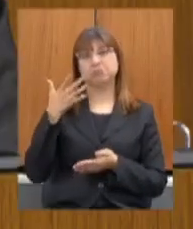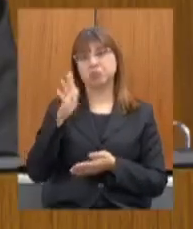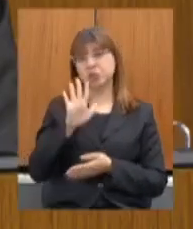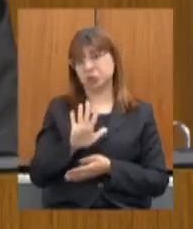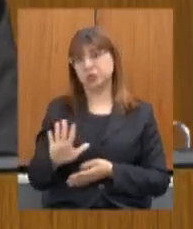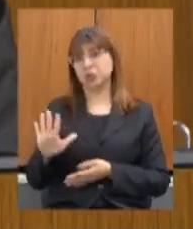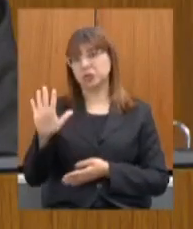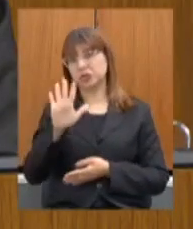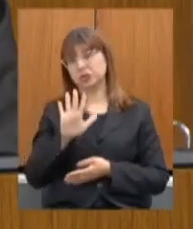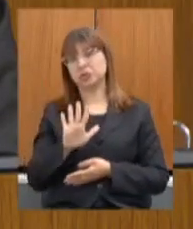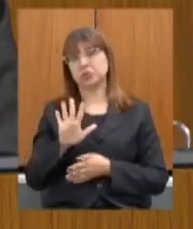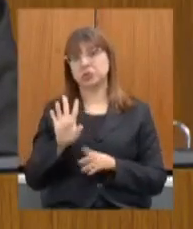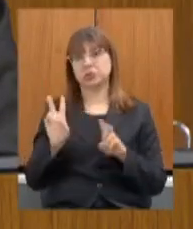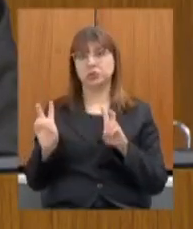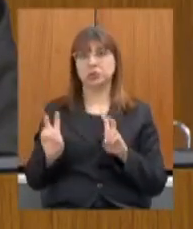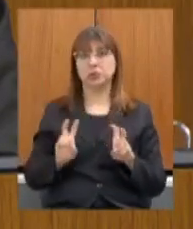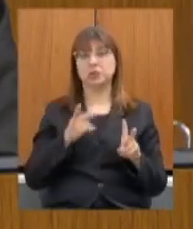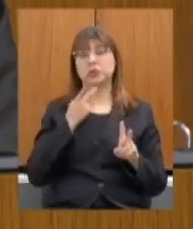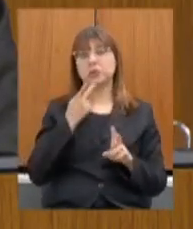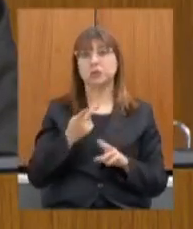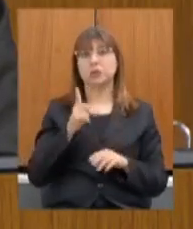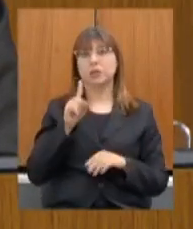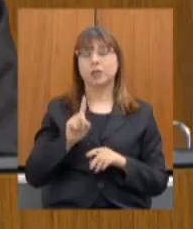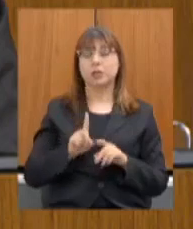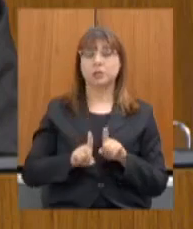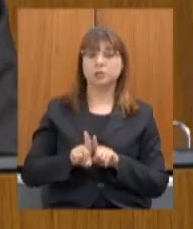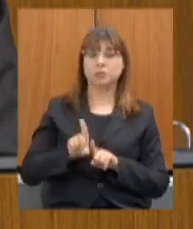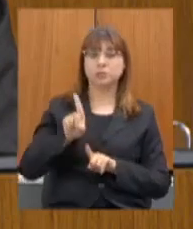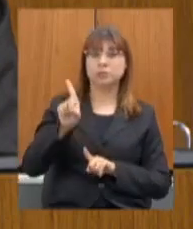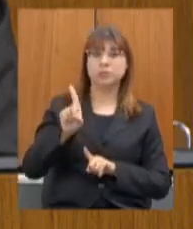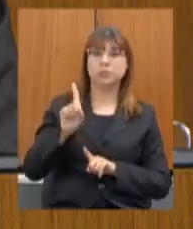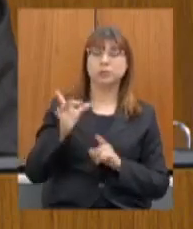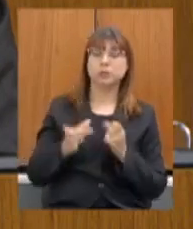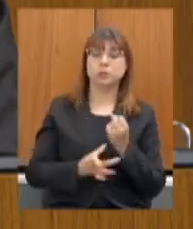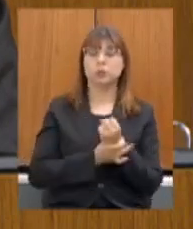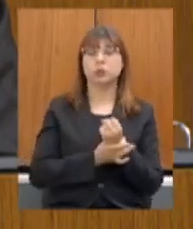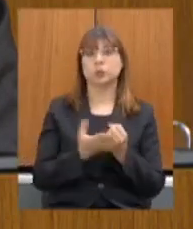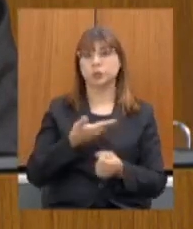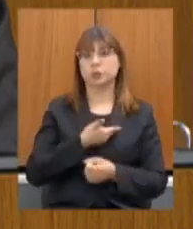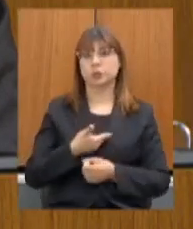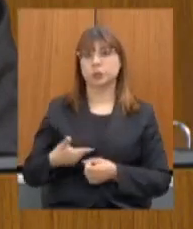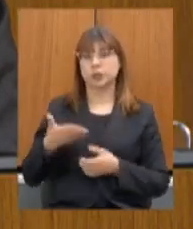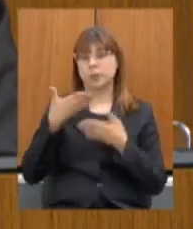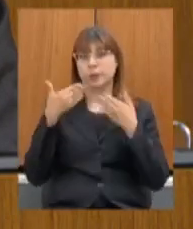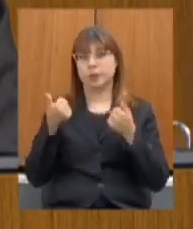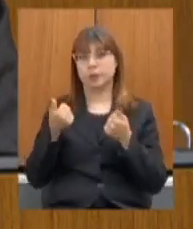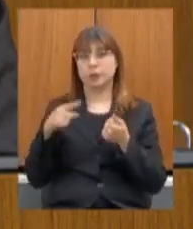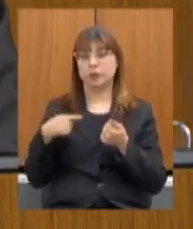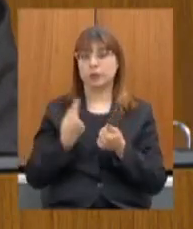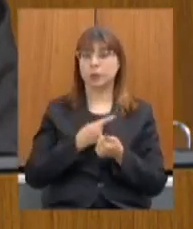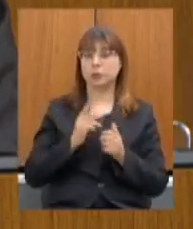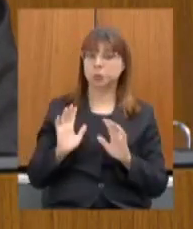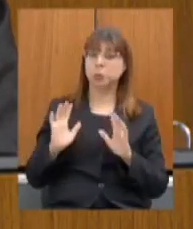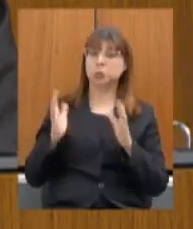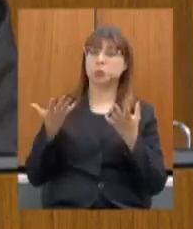o secretário trouxe que índices de segurança pública melhora, estamos celebrando os números